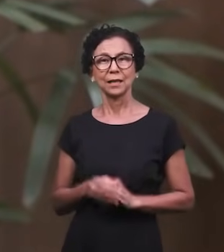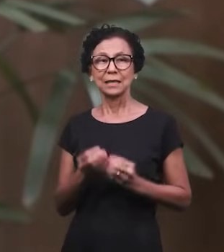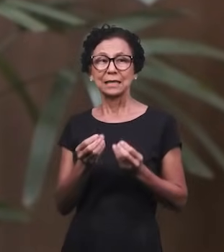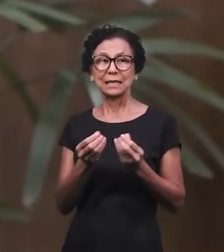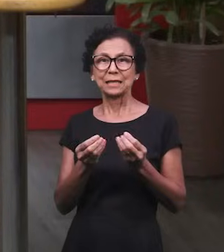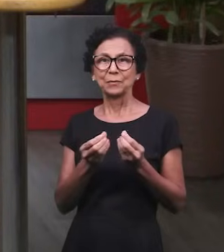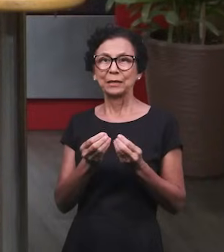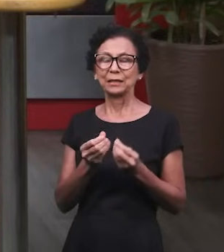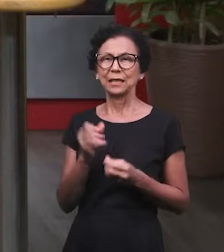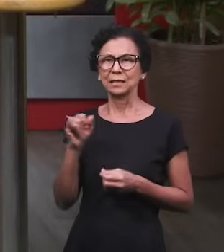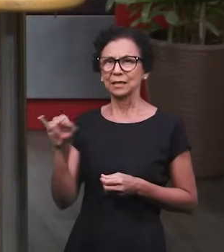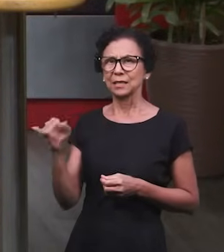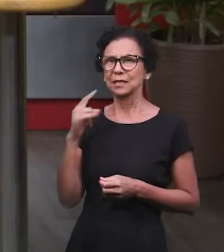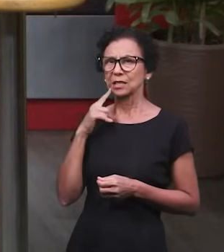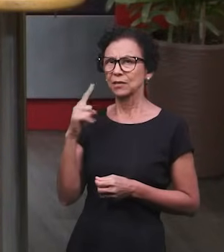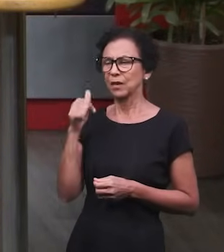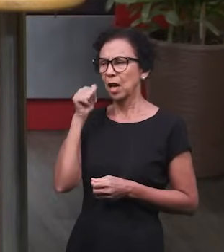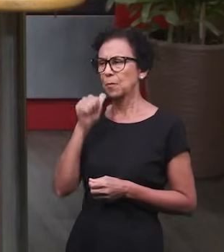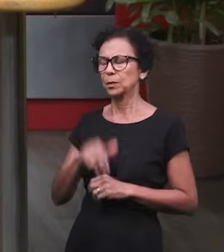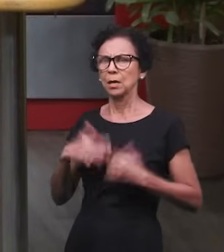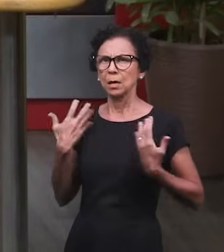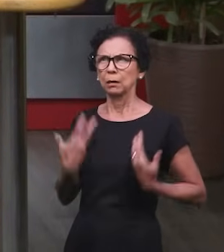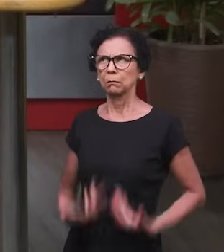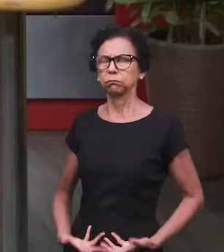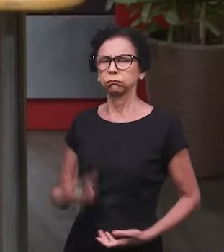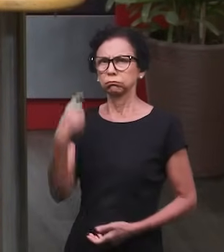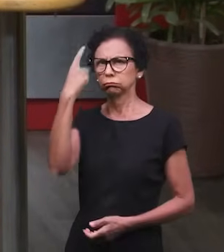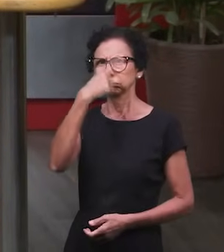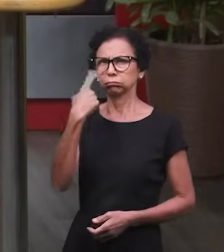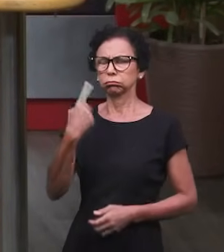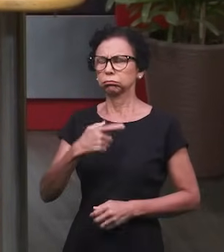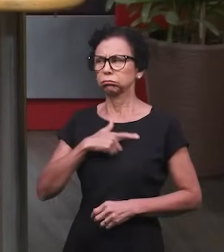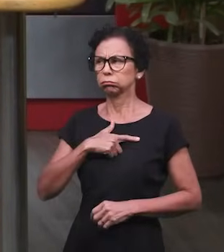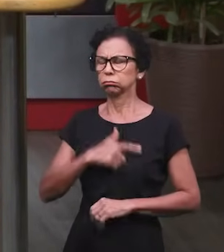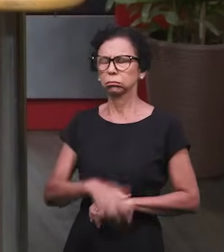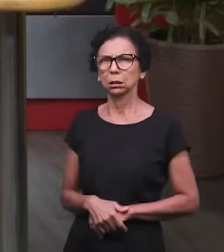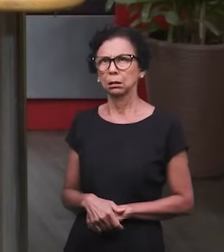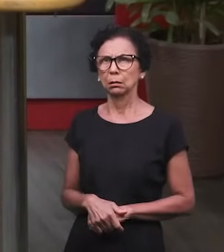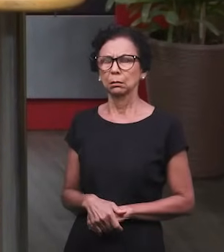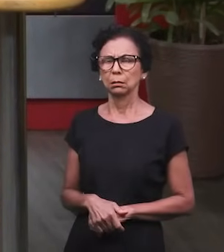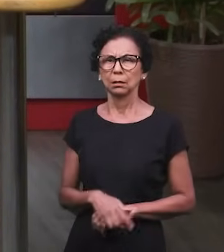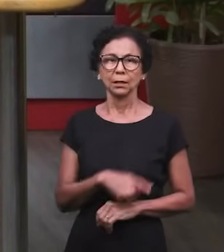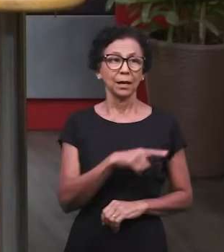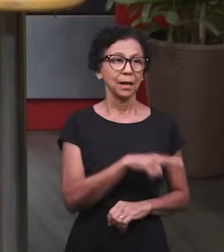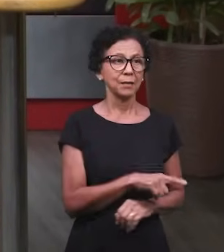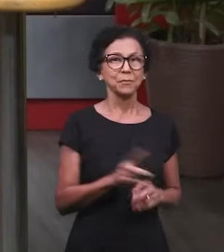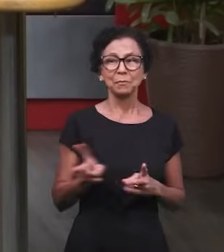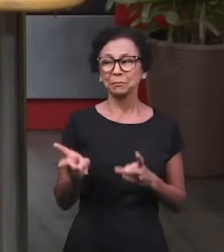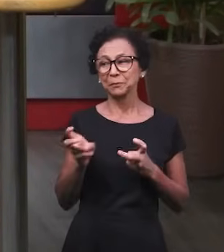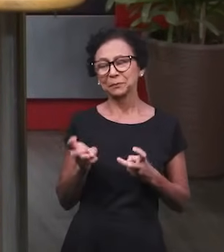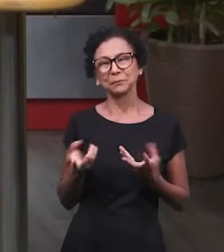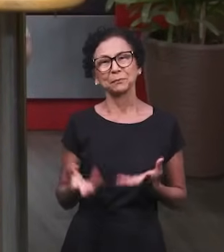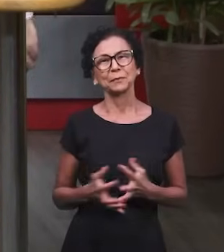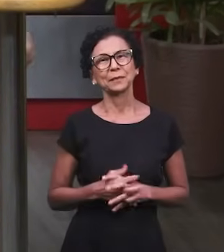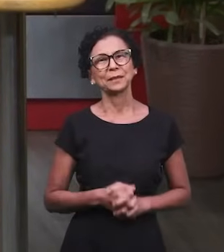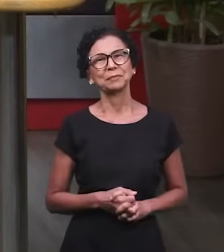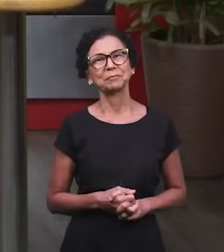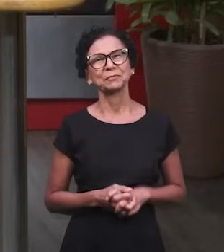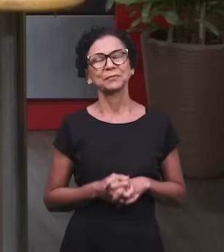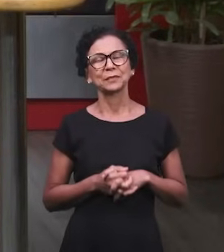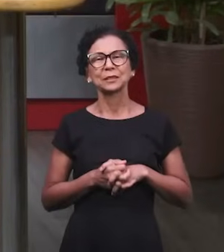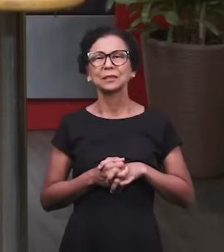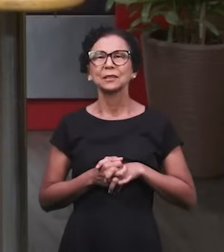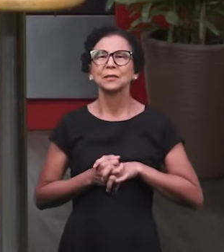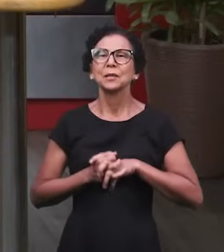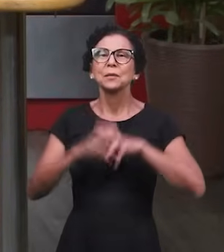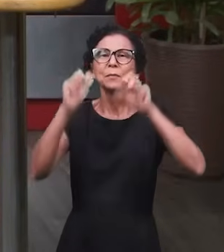precisa nem perguntar se não gostou a gente já sabe que não gostou né Luiz lógico Então eu acho que podemos deixar isso de